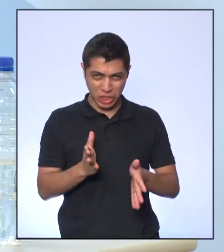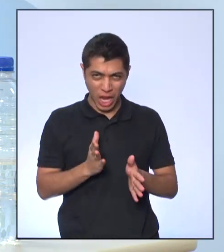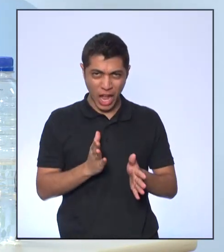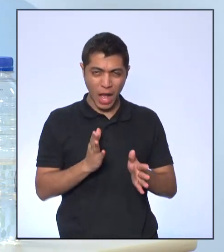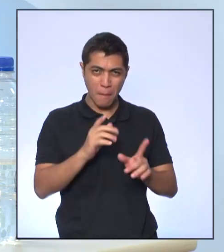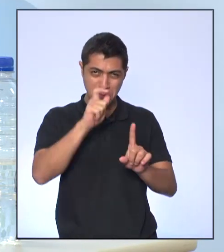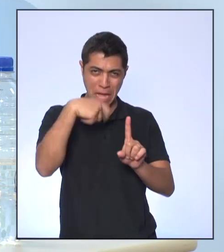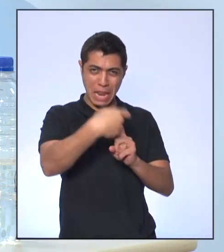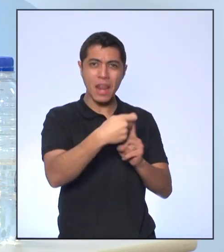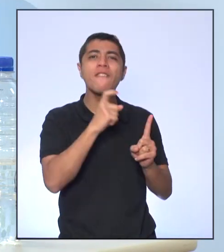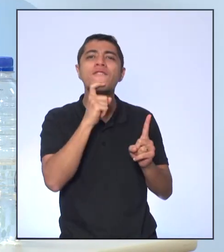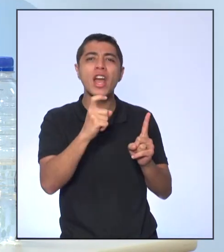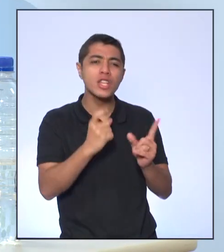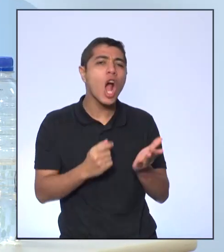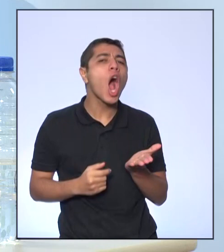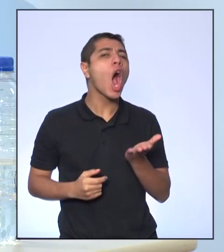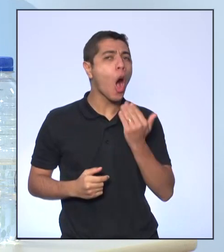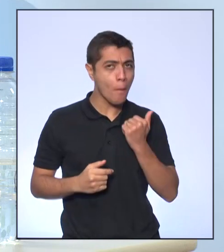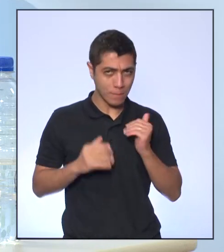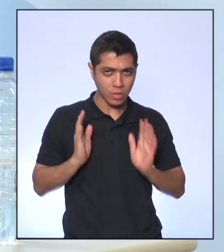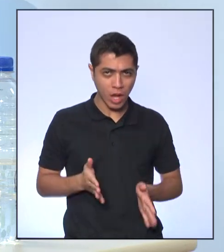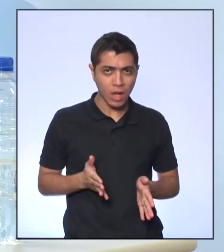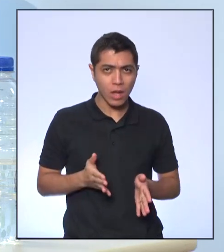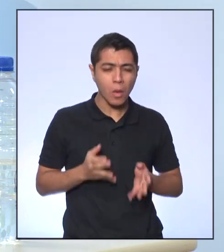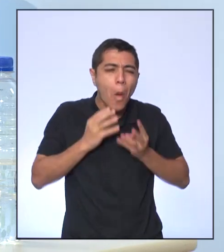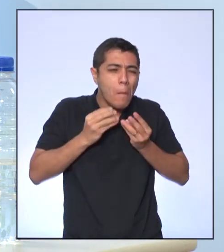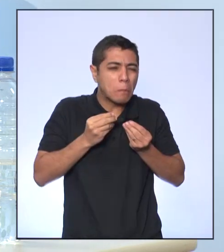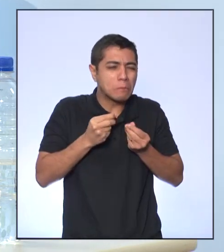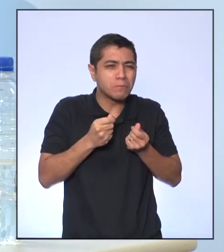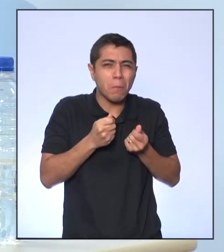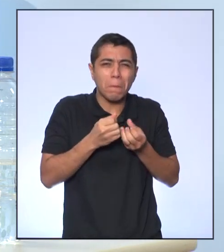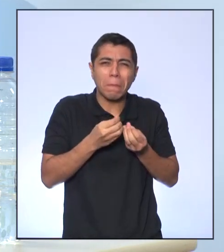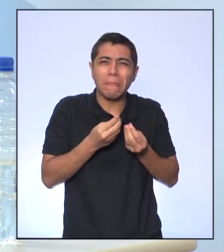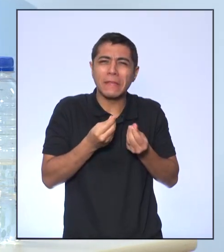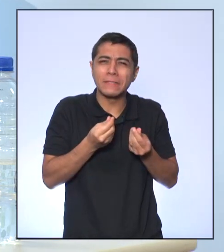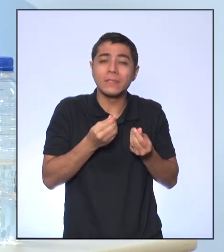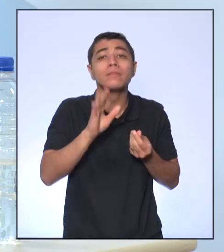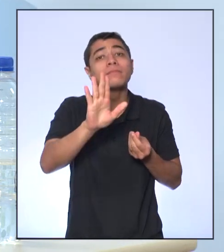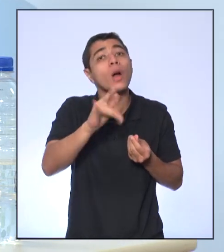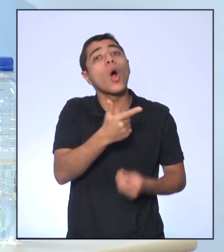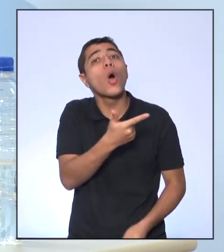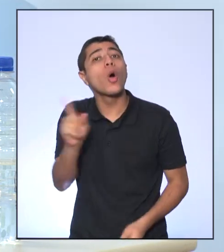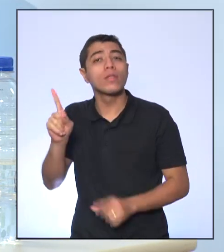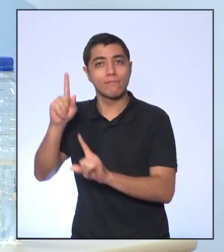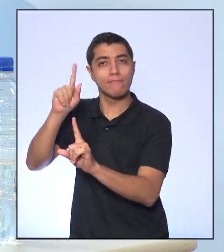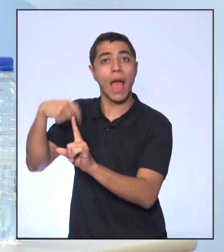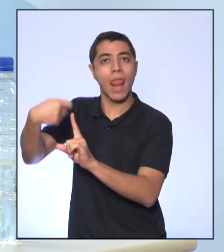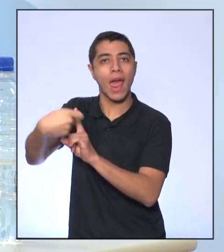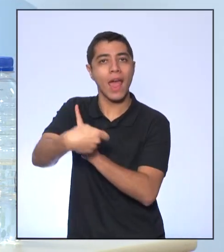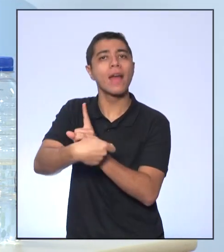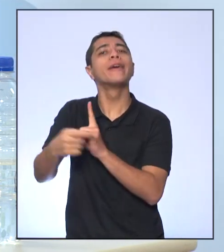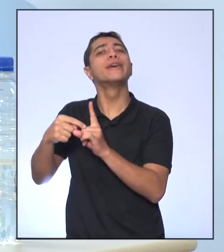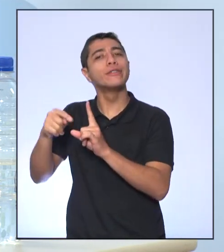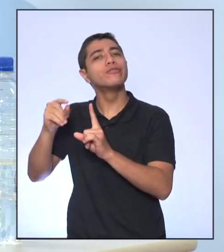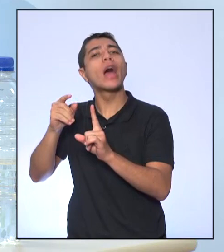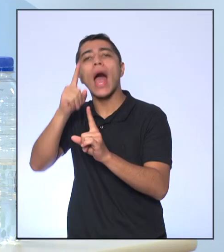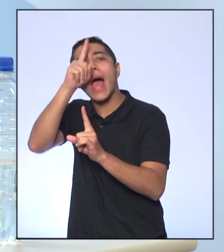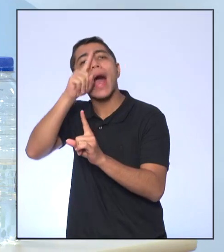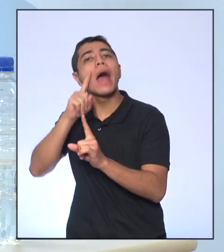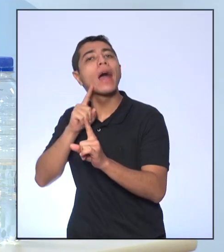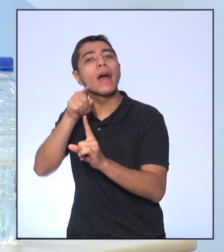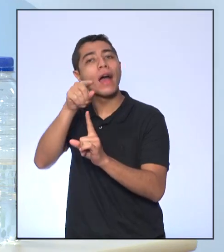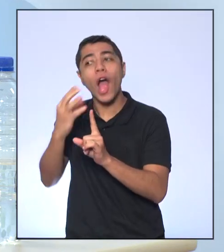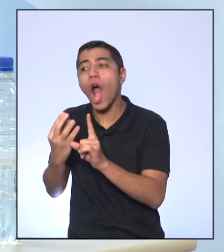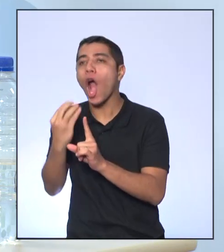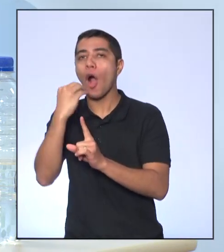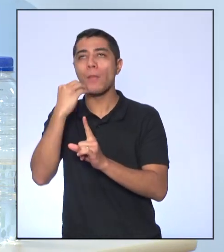meio adstringente, né? Um gosto que amarra a boca. Agora, a banana, quando está madura, o gosto é totalmente diferente. Então, ali a gente teve mudança